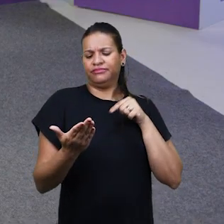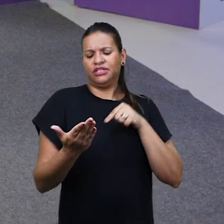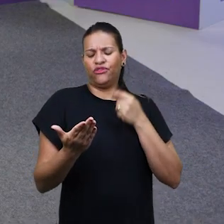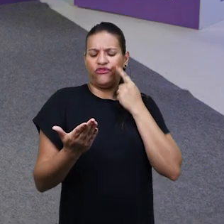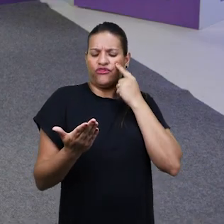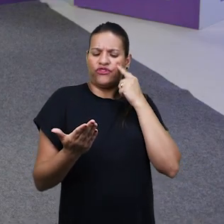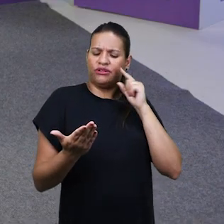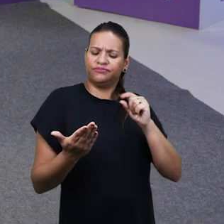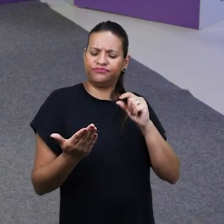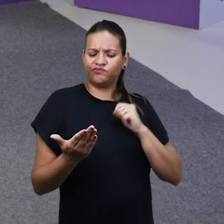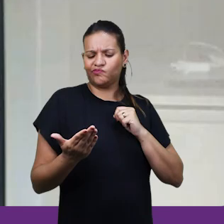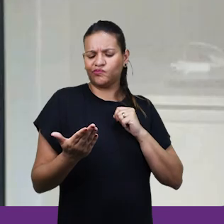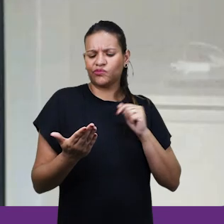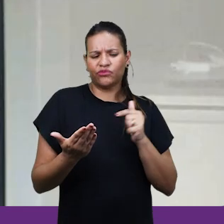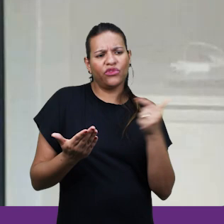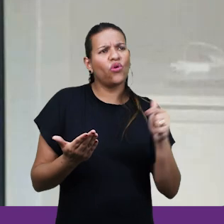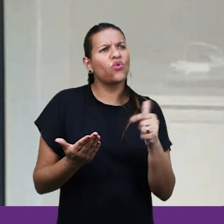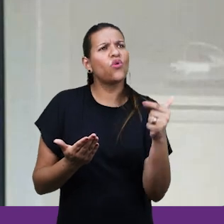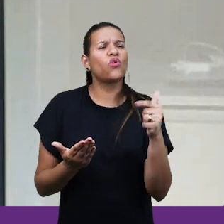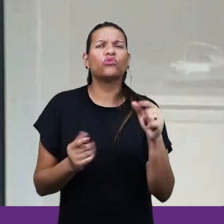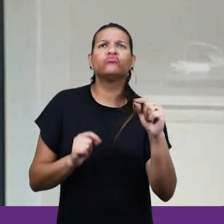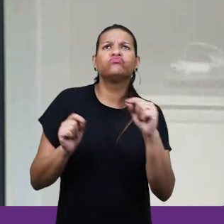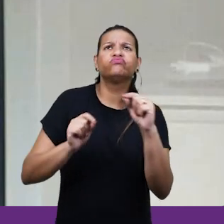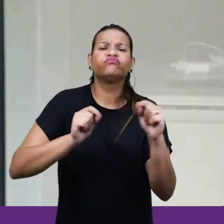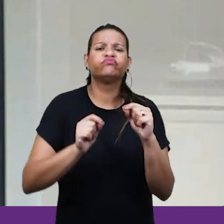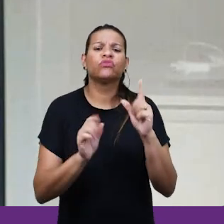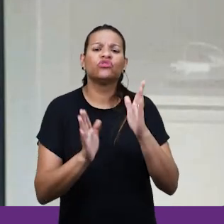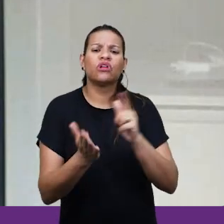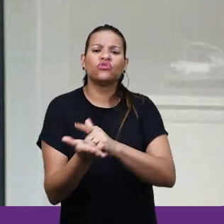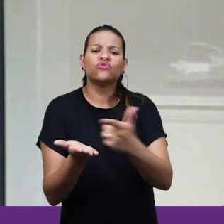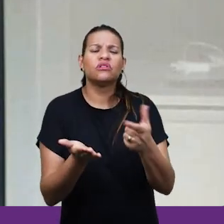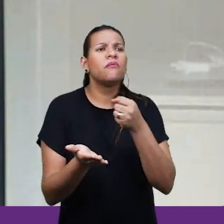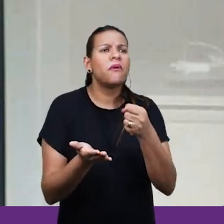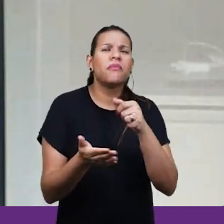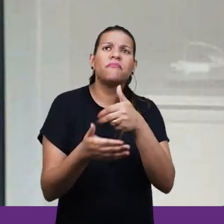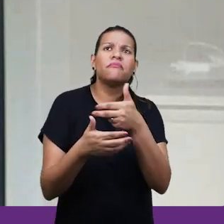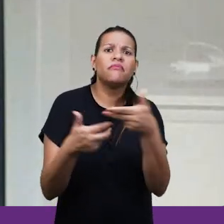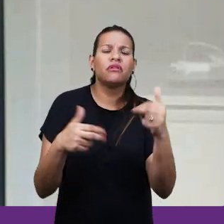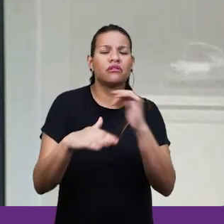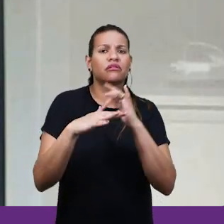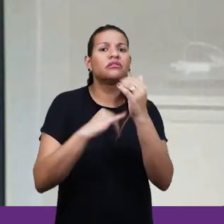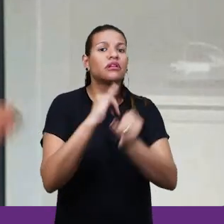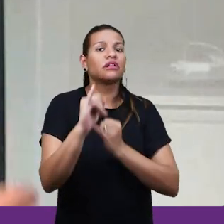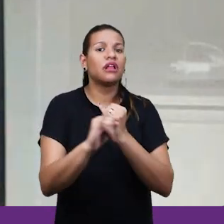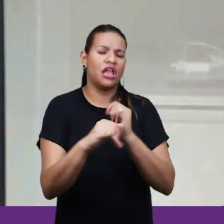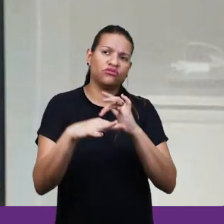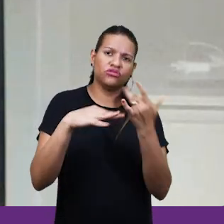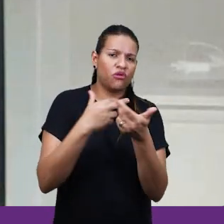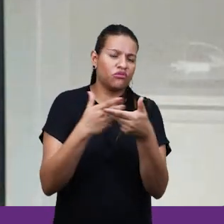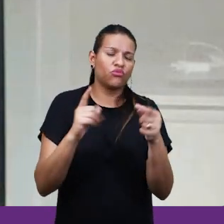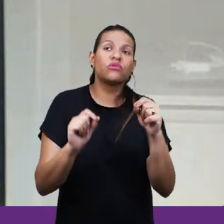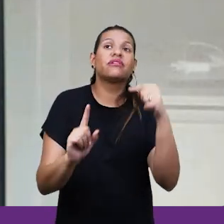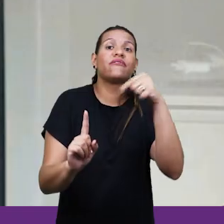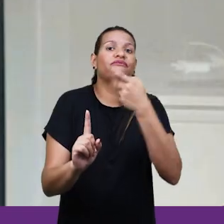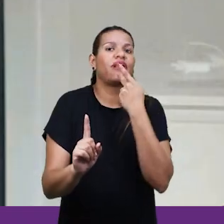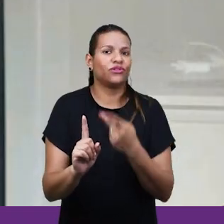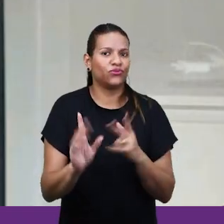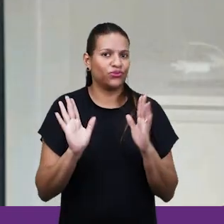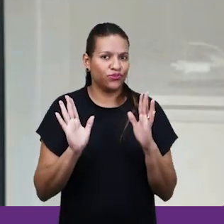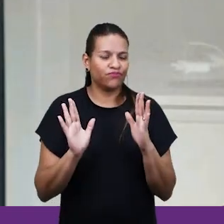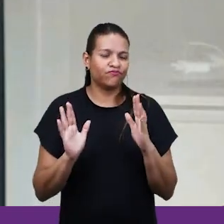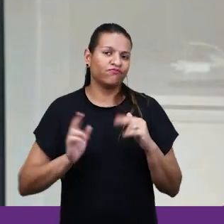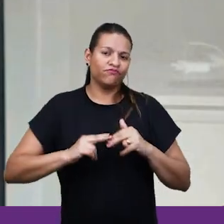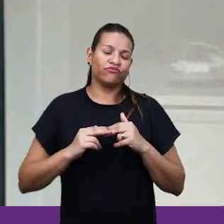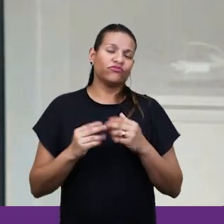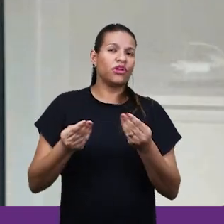de comunicação, um veículo jornalístico conhecido, né, que trabalha com isso? Então, a gente também pegar aquele